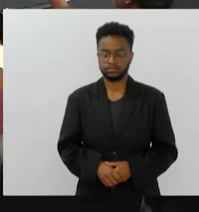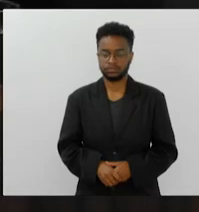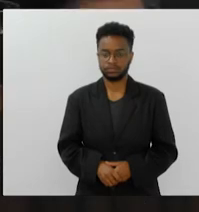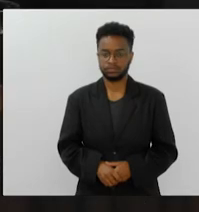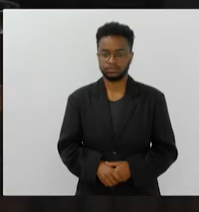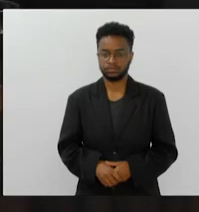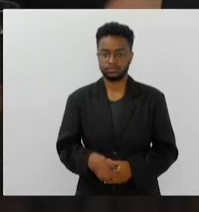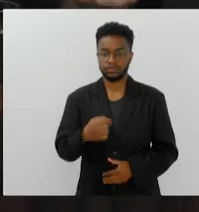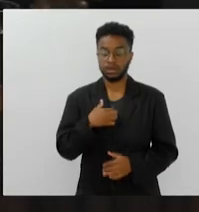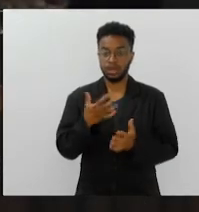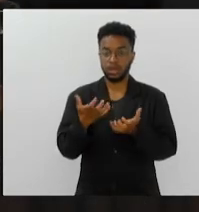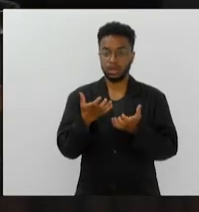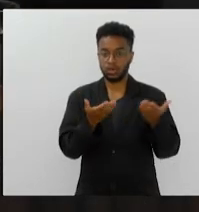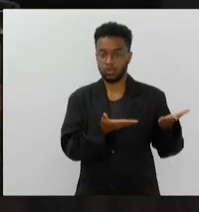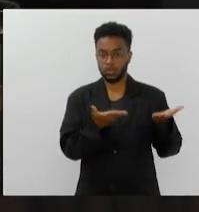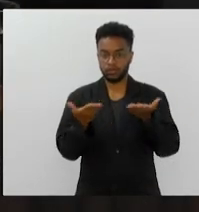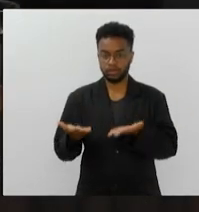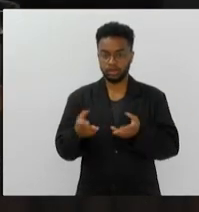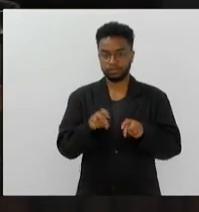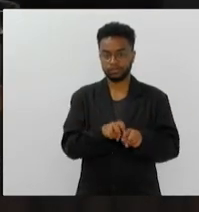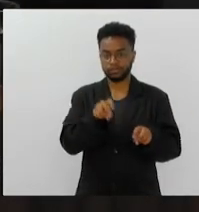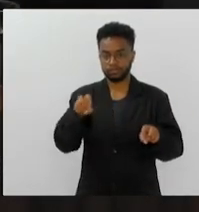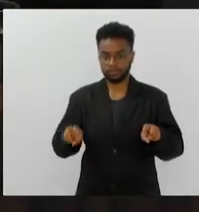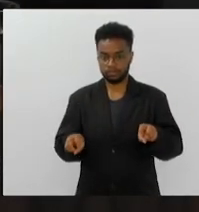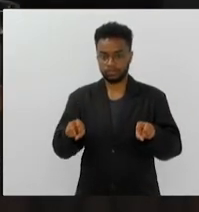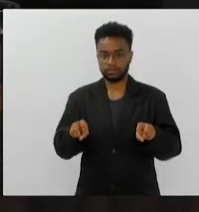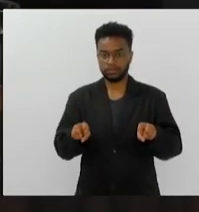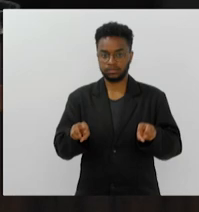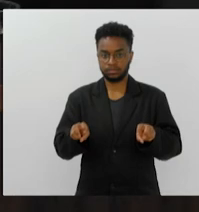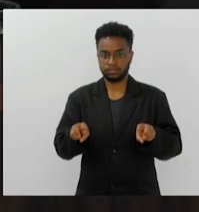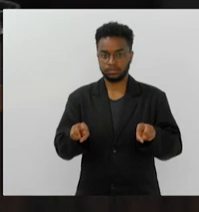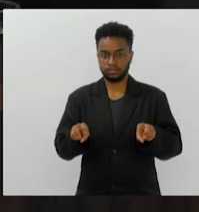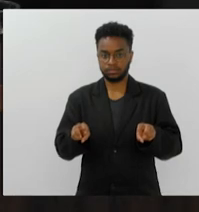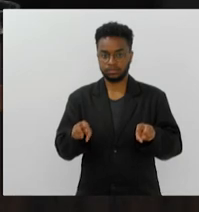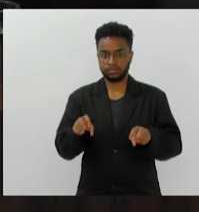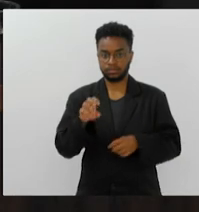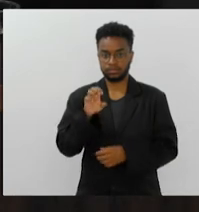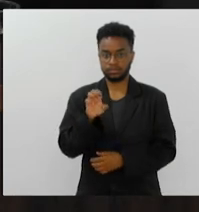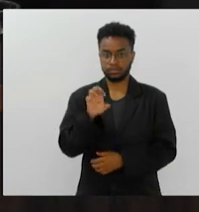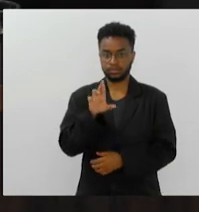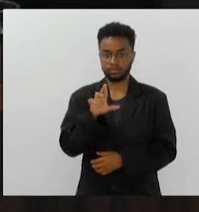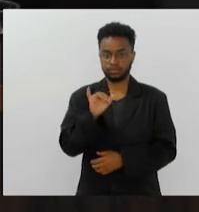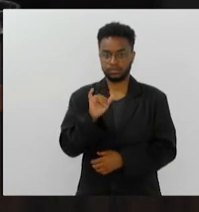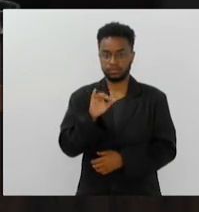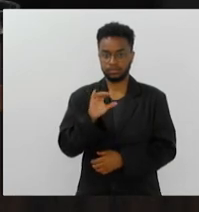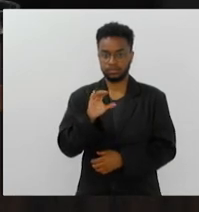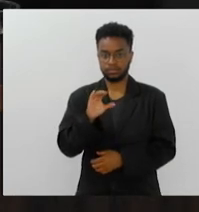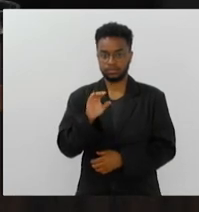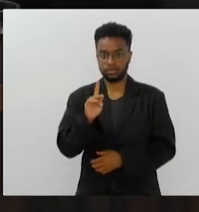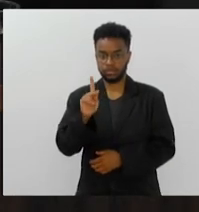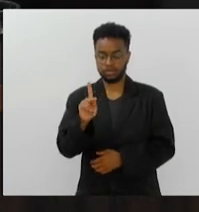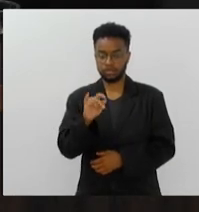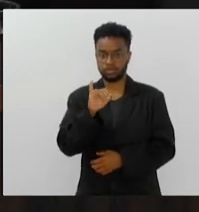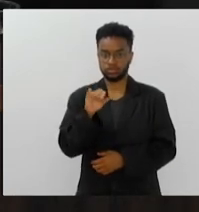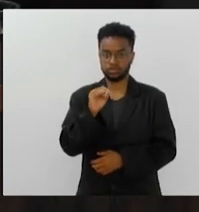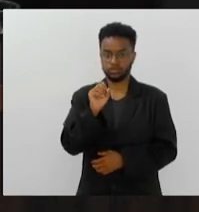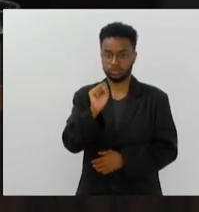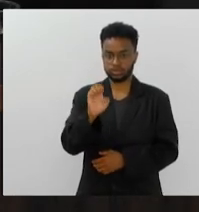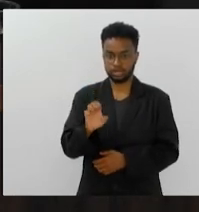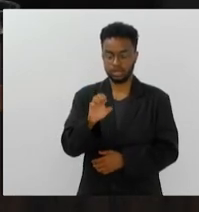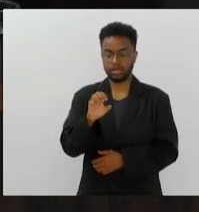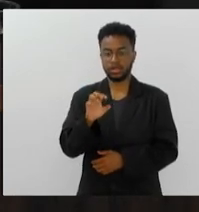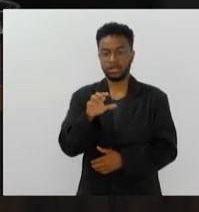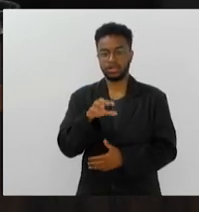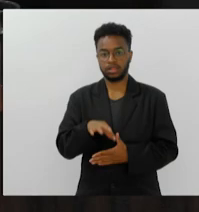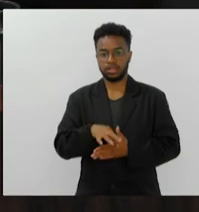Gostaria de convidar para compor a mesa de honra Dr. Eric José Guimarães de Andrade, chefe de